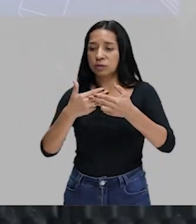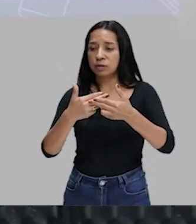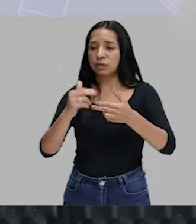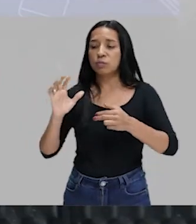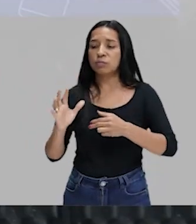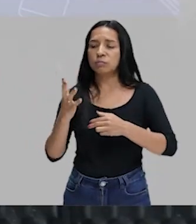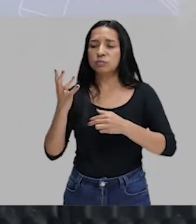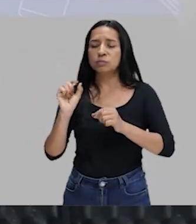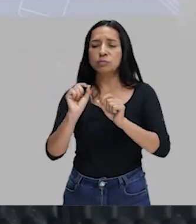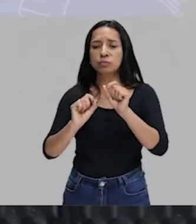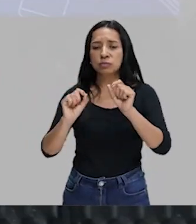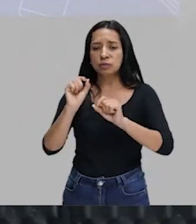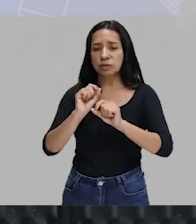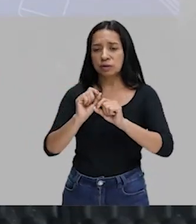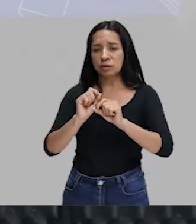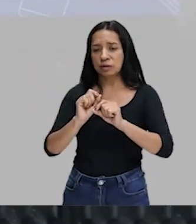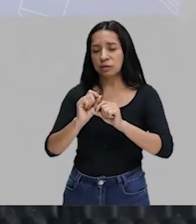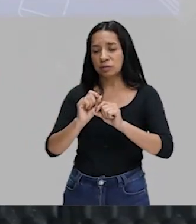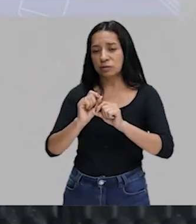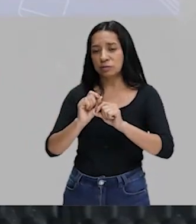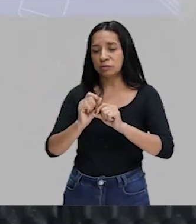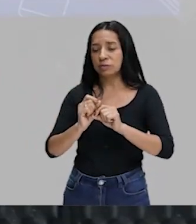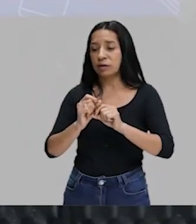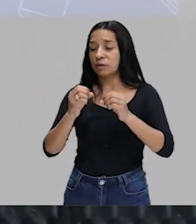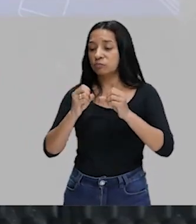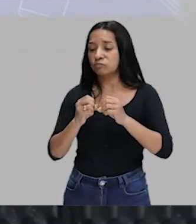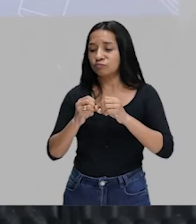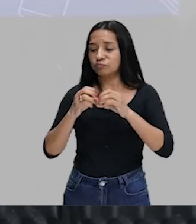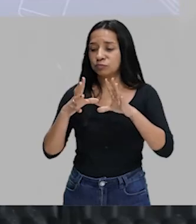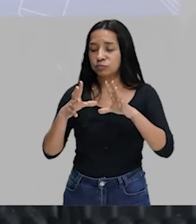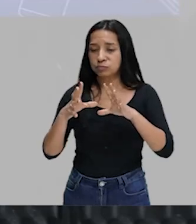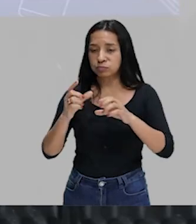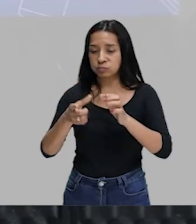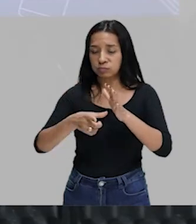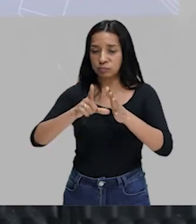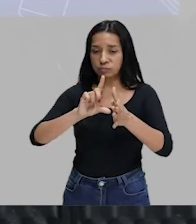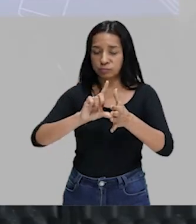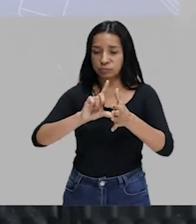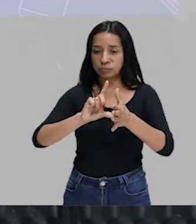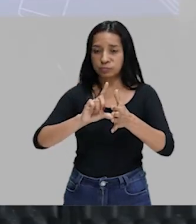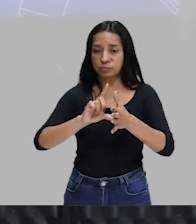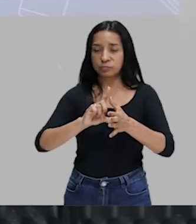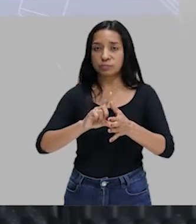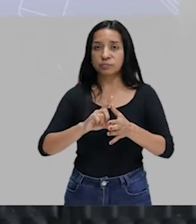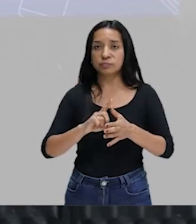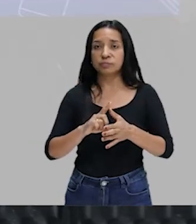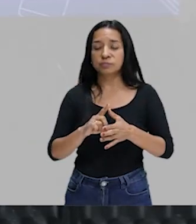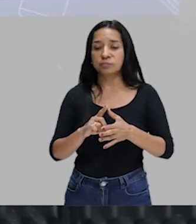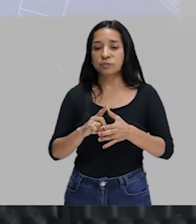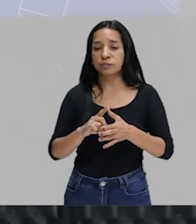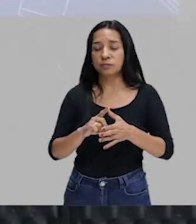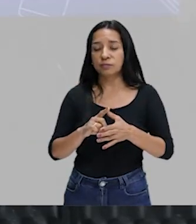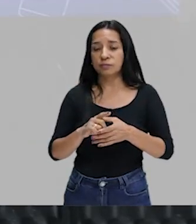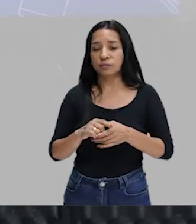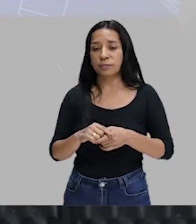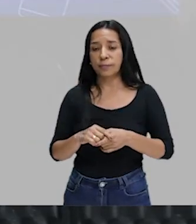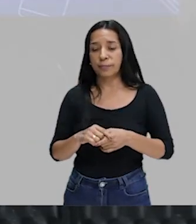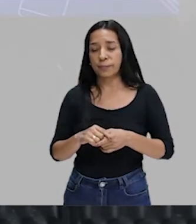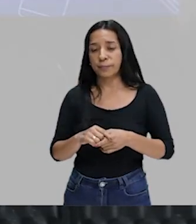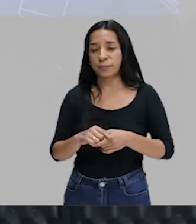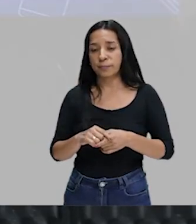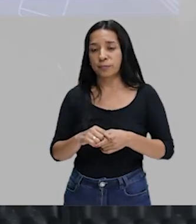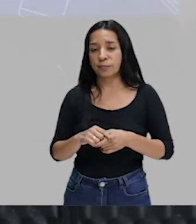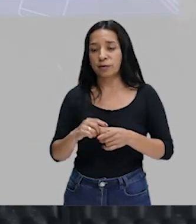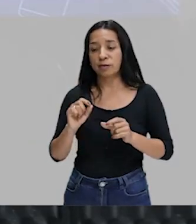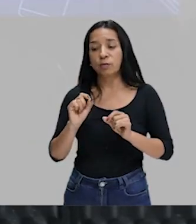de supernova, né? Ela vai explodir, certo? Antes, não é o fenômeno que nós chamamos de supernova.